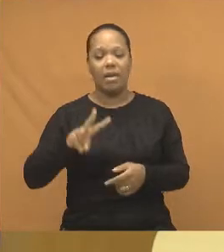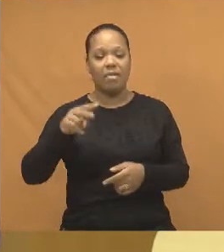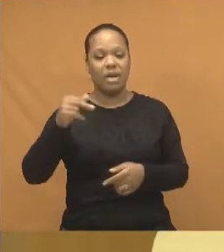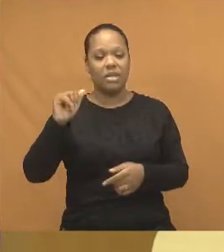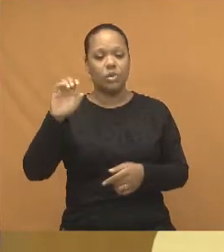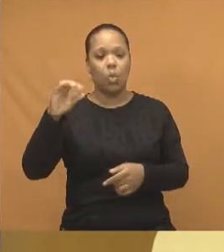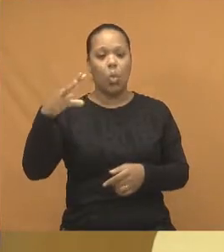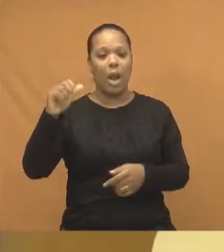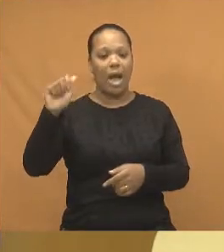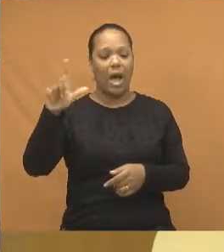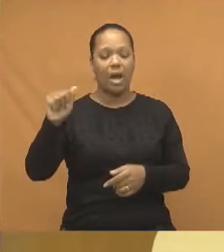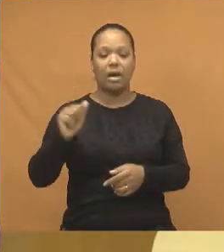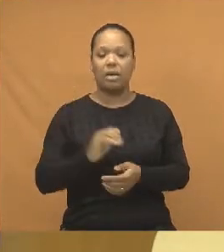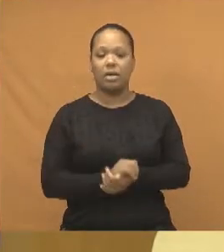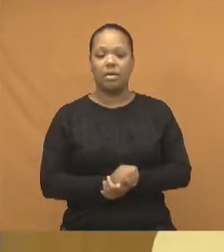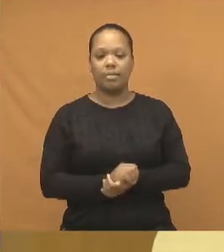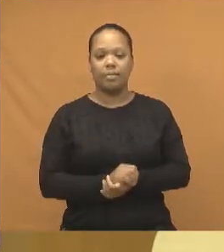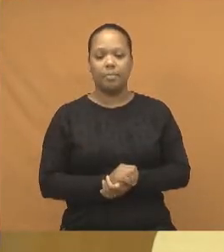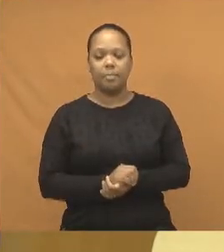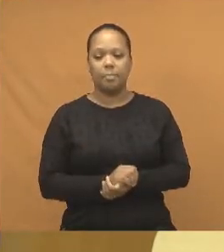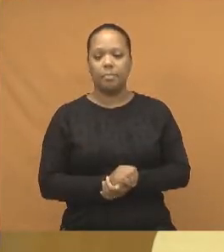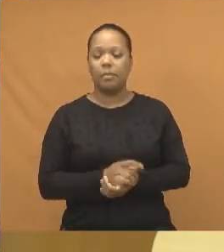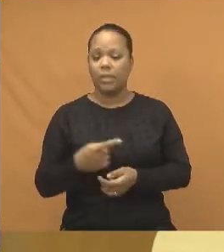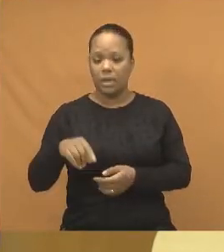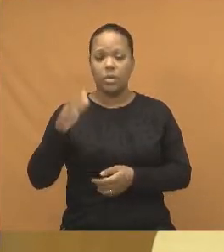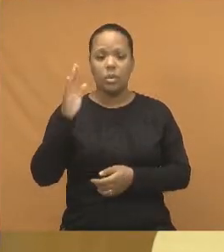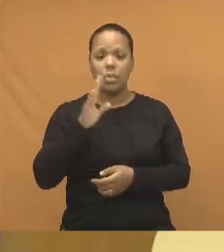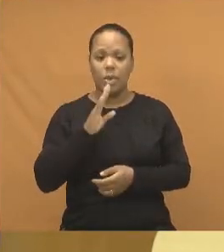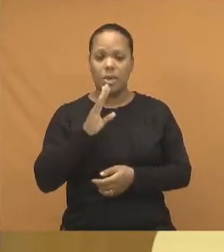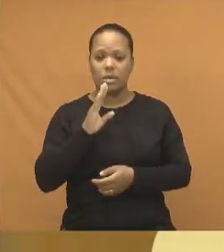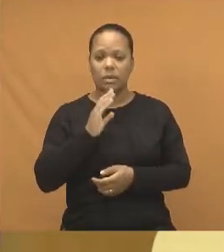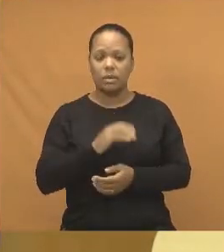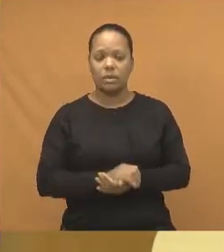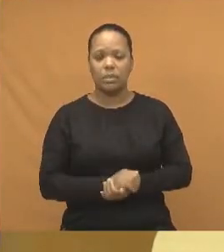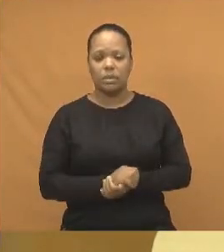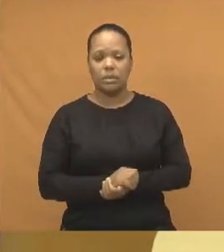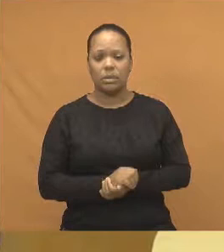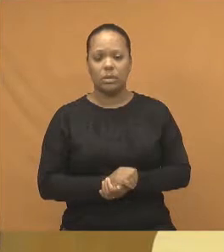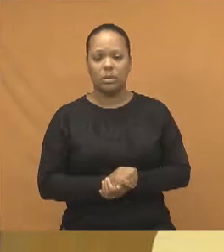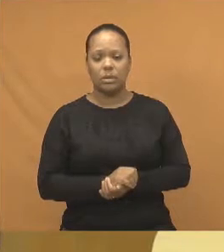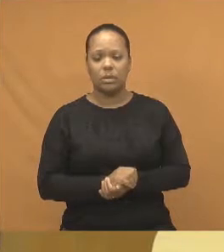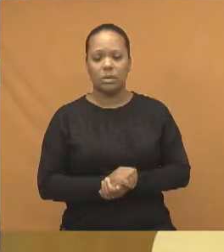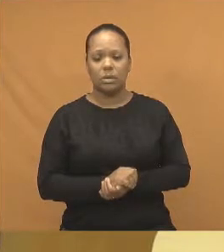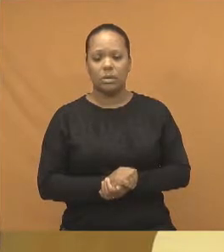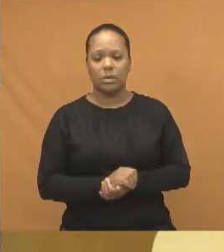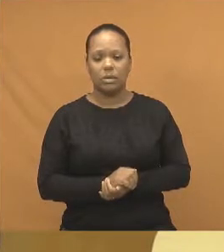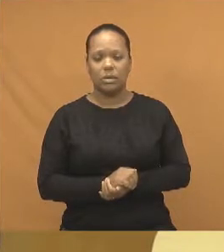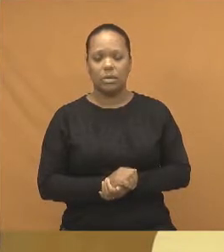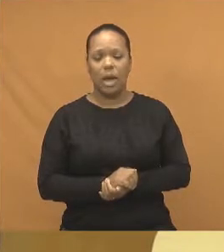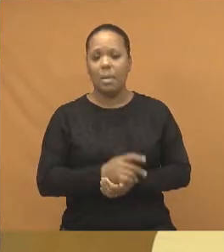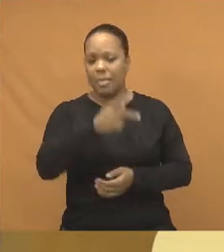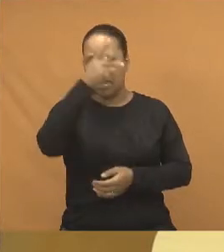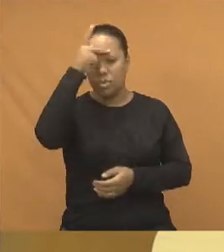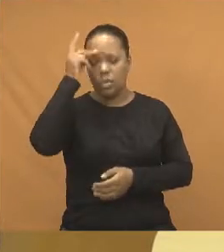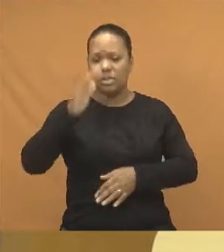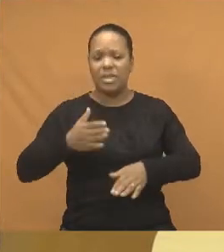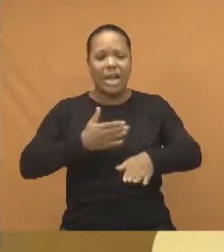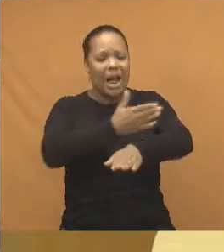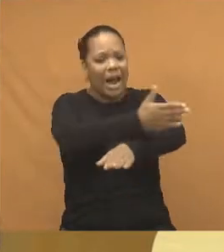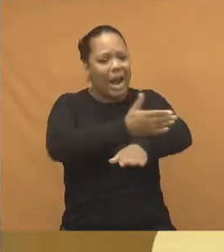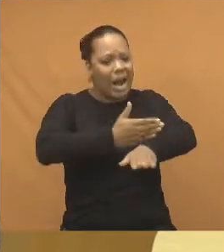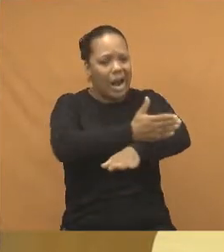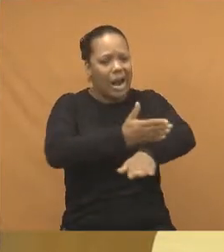no final da vida, por causa do diabético, acho que todo mundo deve conhecer algum caso, elas acabam sendo amputadas, tem que